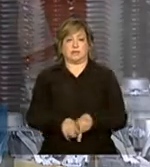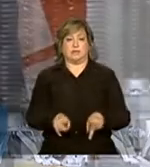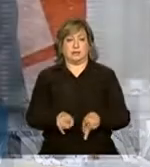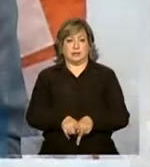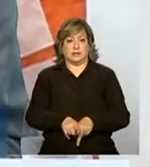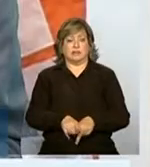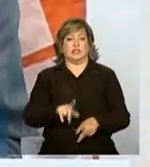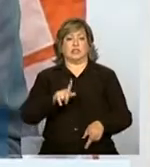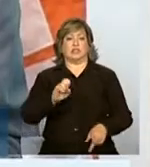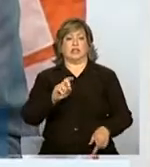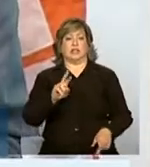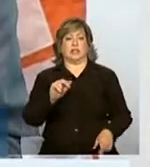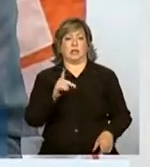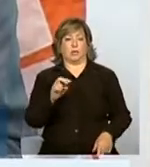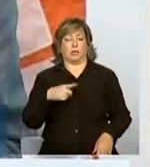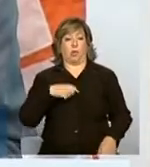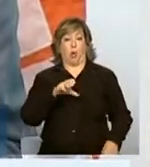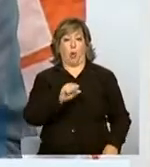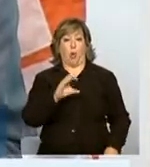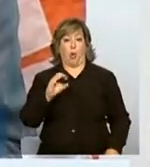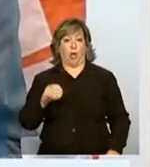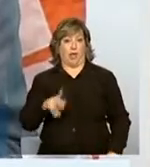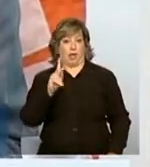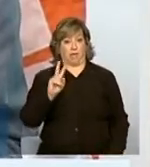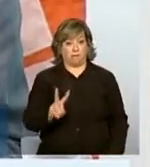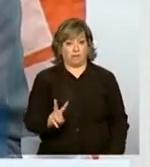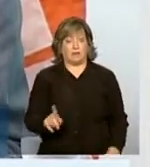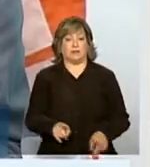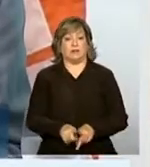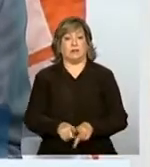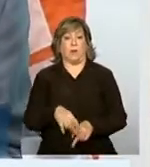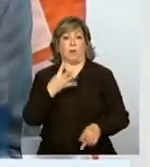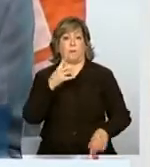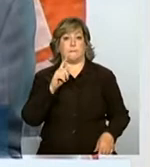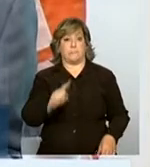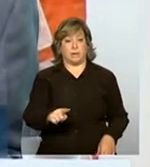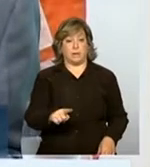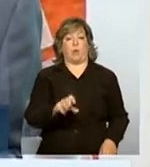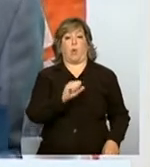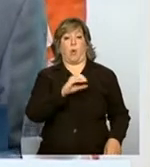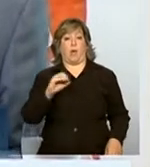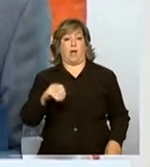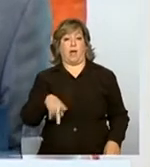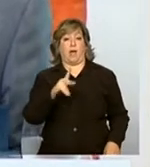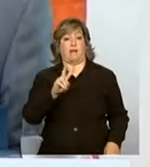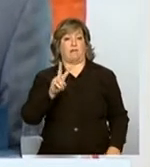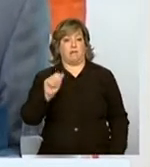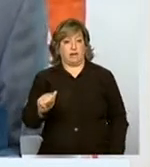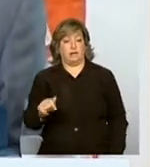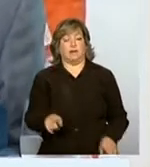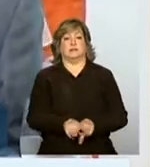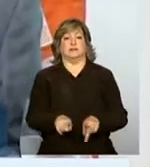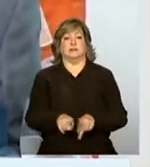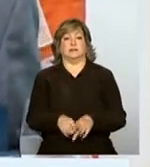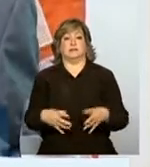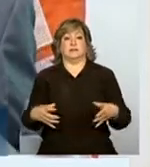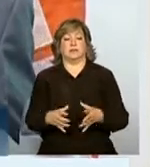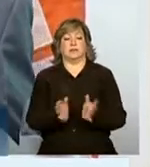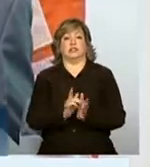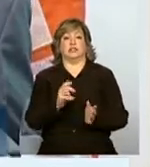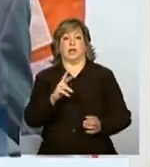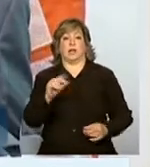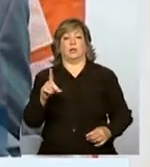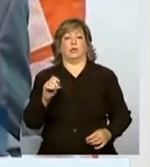com gerador de 800 kV e 4.800 kVA para ensaios dielétricos e com gerador